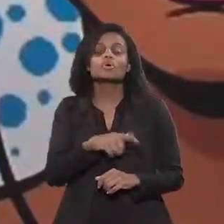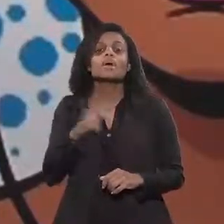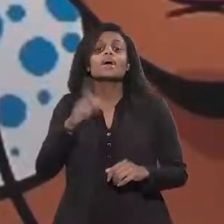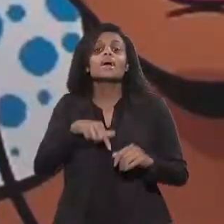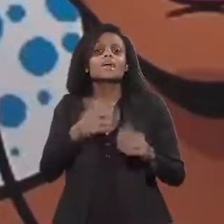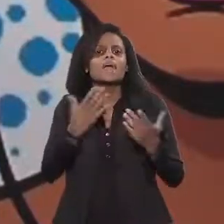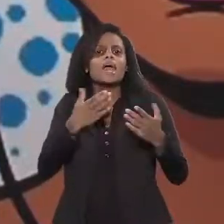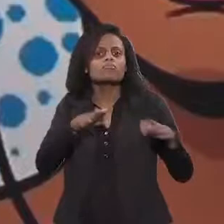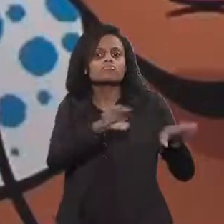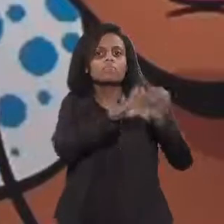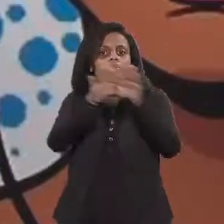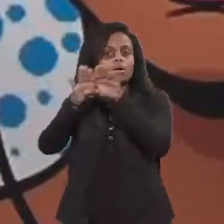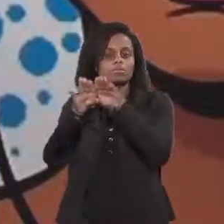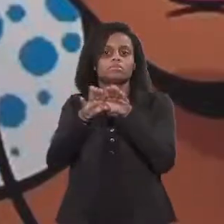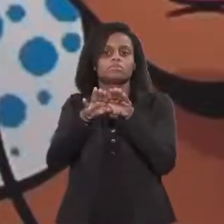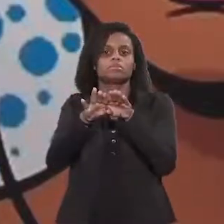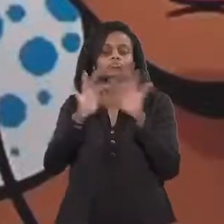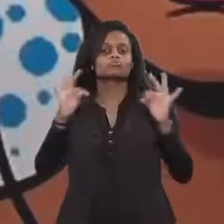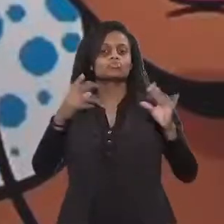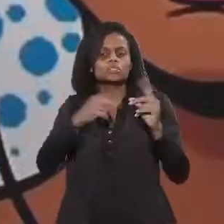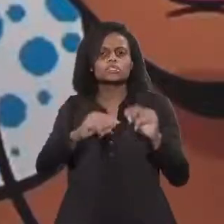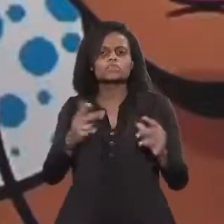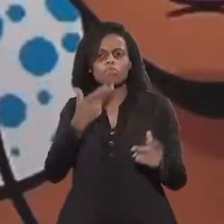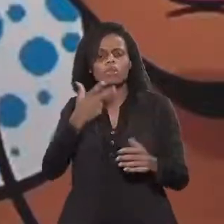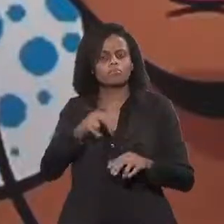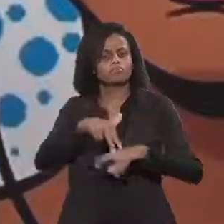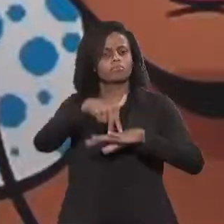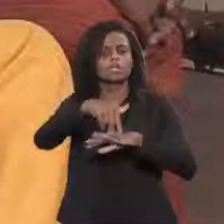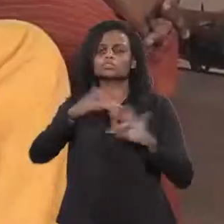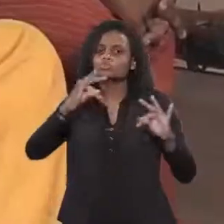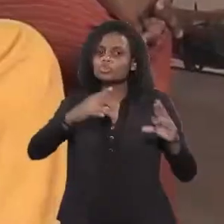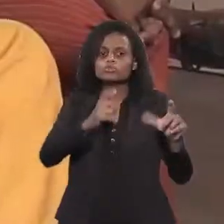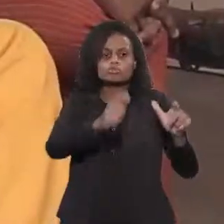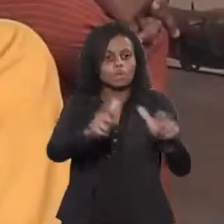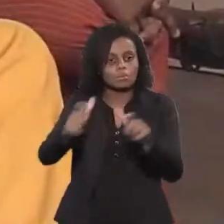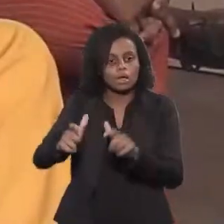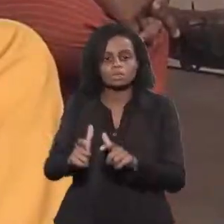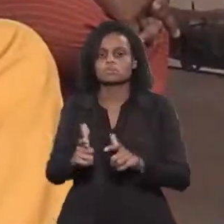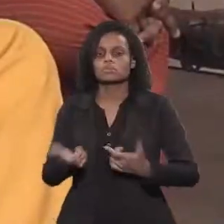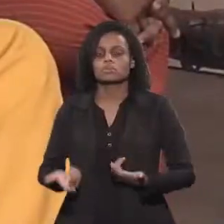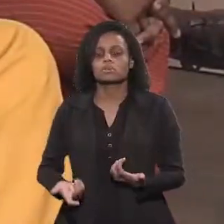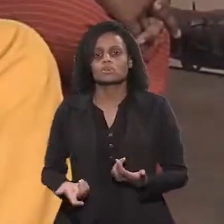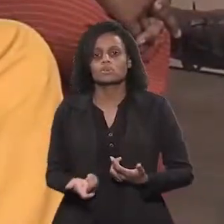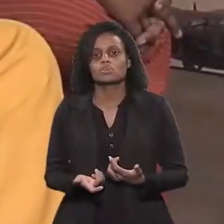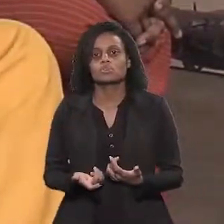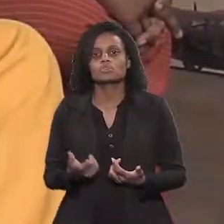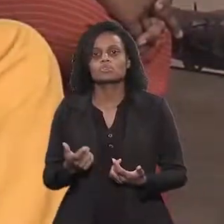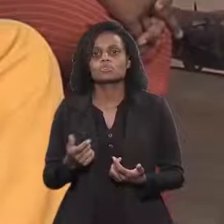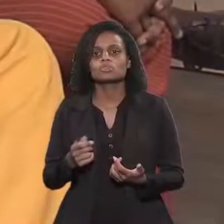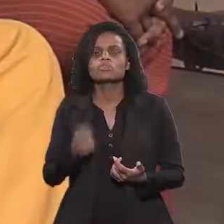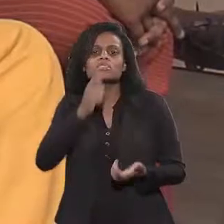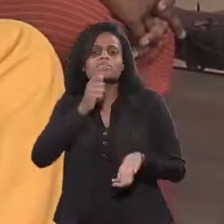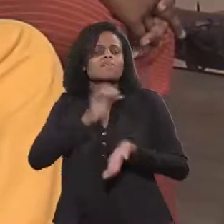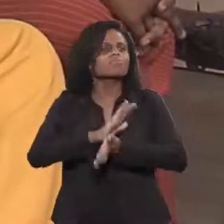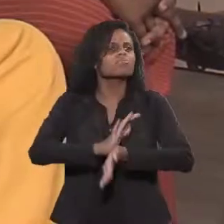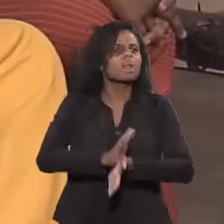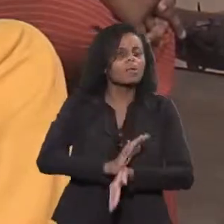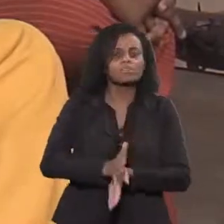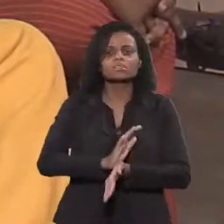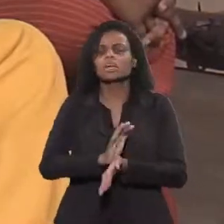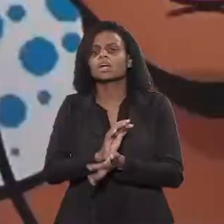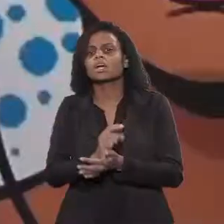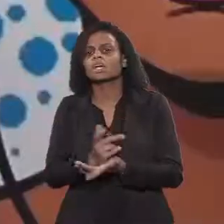o ideal que fala da igualdade, né? Então, da gente poder se colocar em todos os espaços, sem